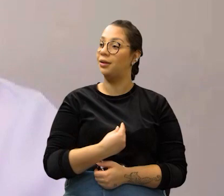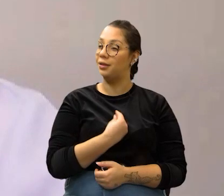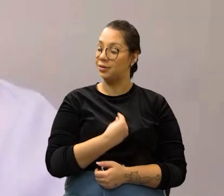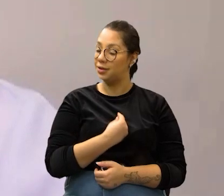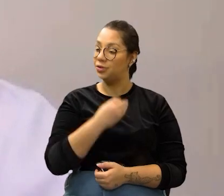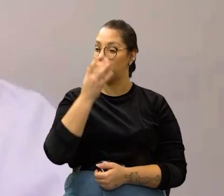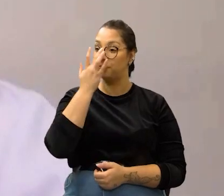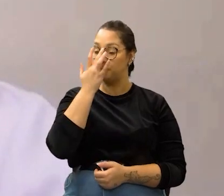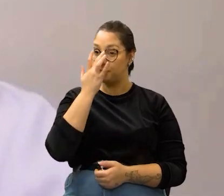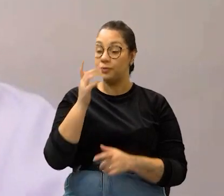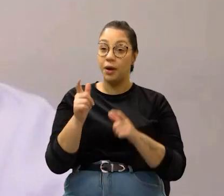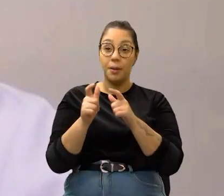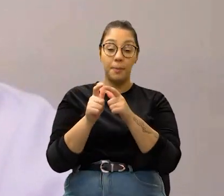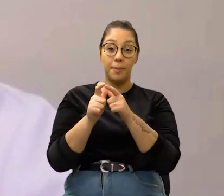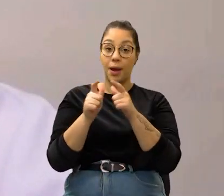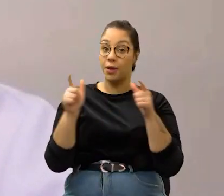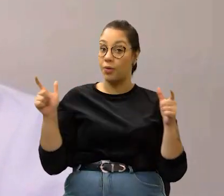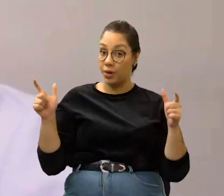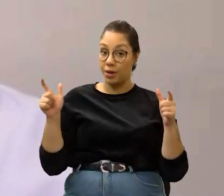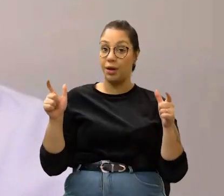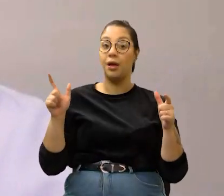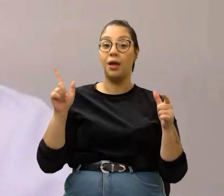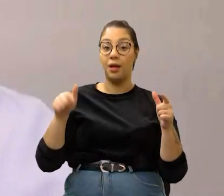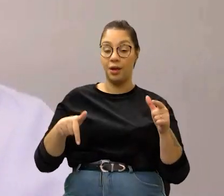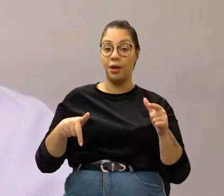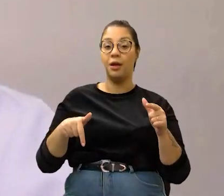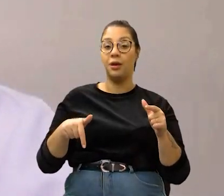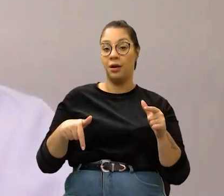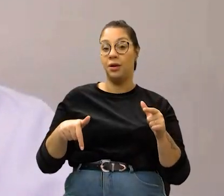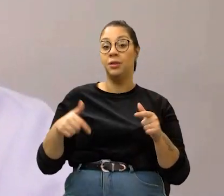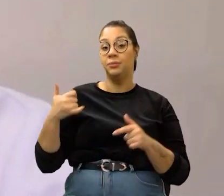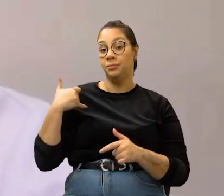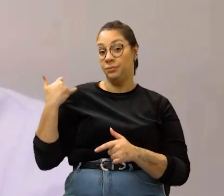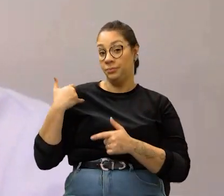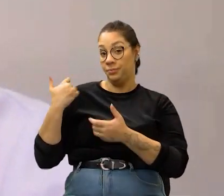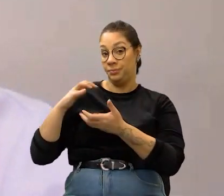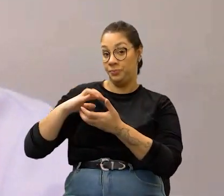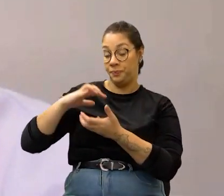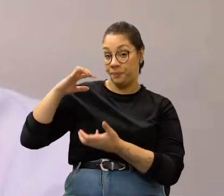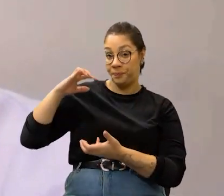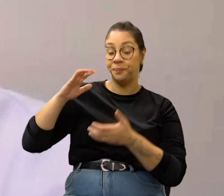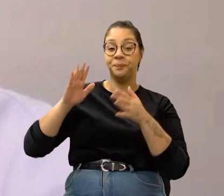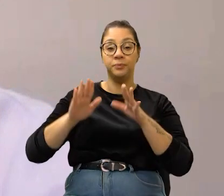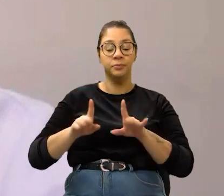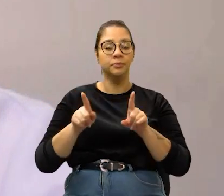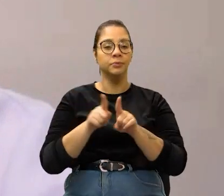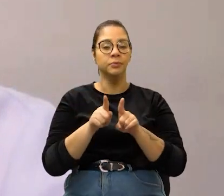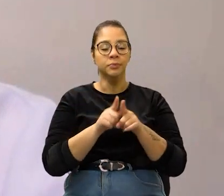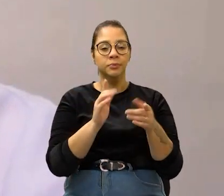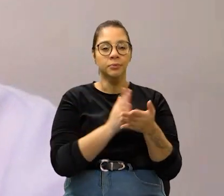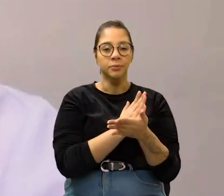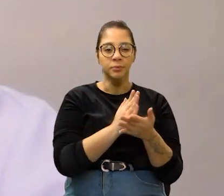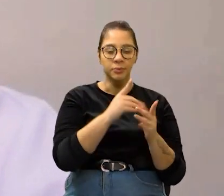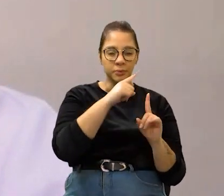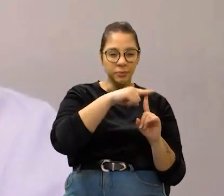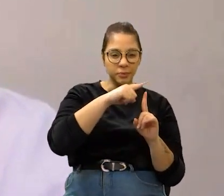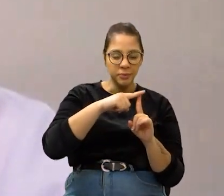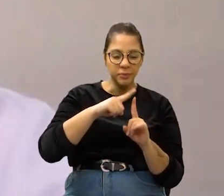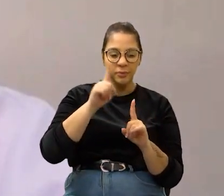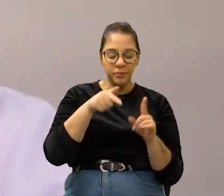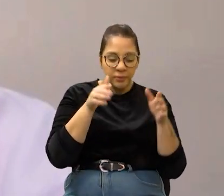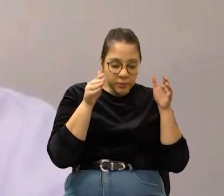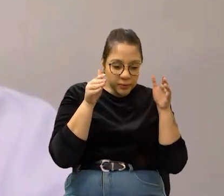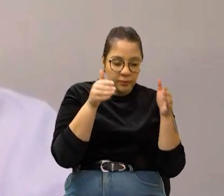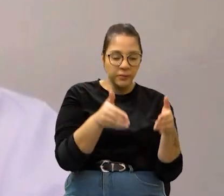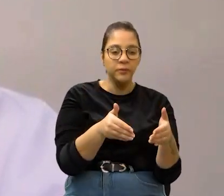Existe, sim, como eu falei, a maior incidência acaba sendo nos pacientes idosos, mas existe alguns tipos